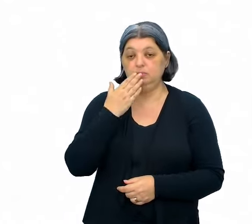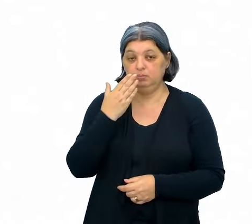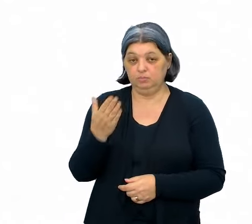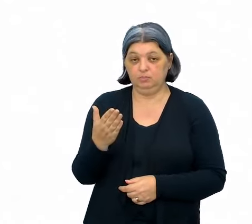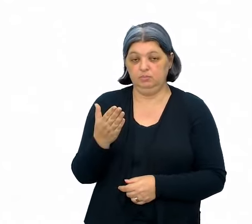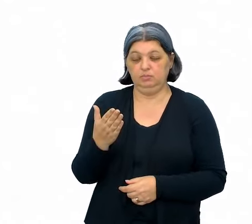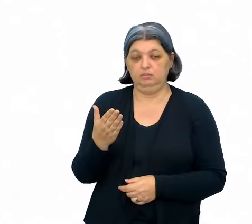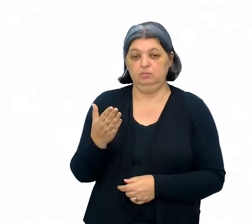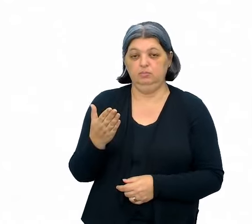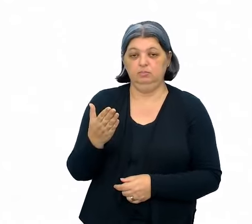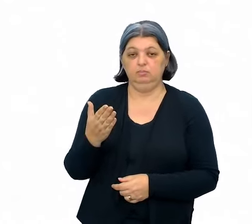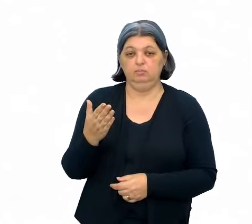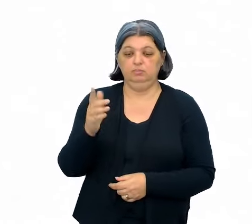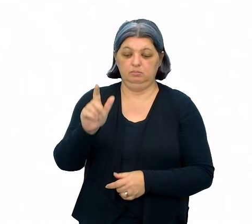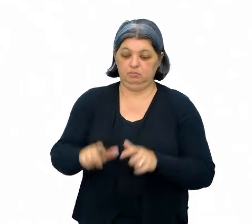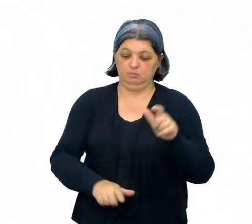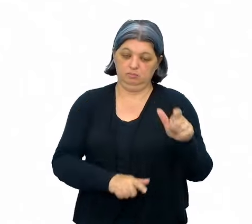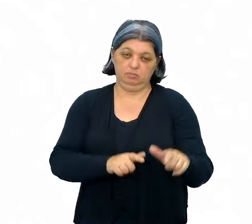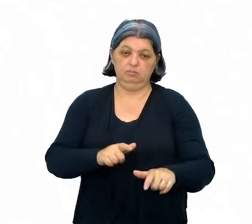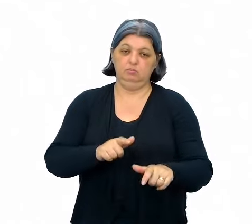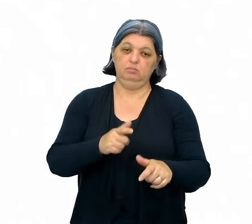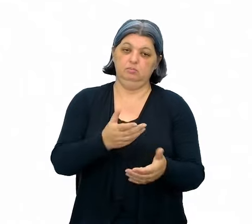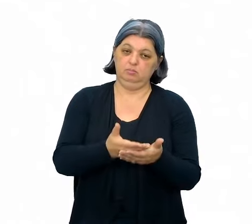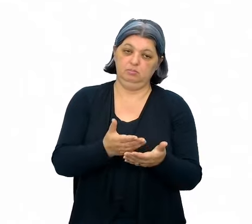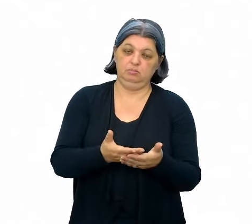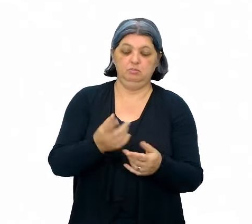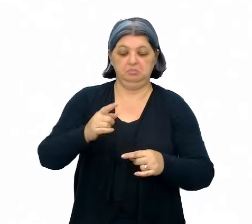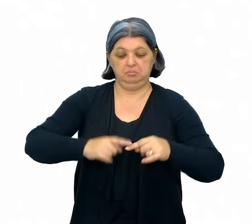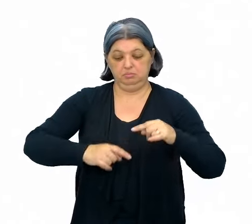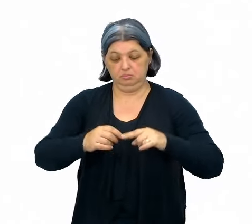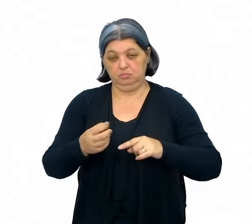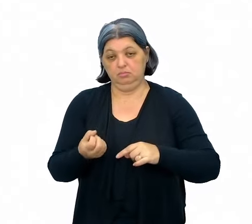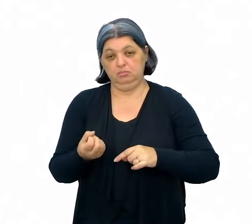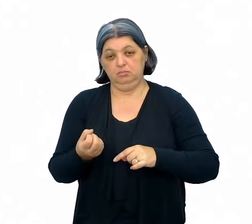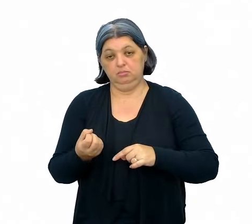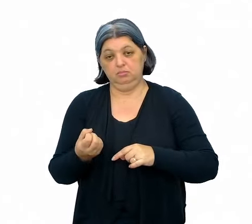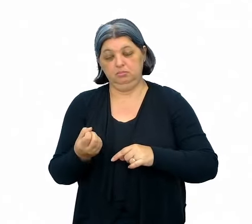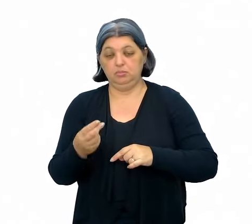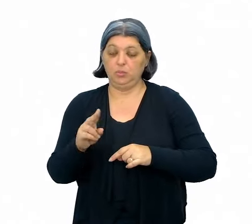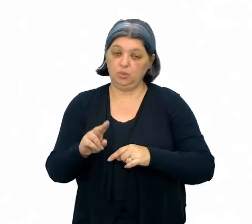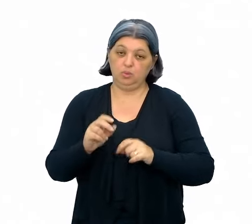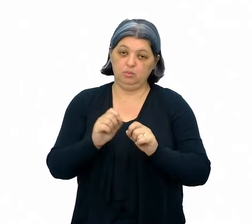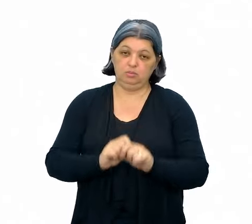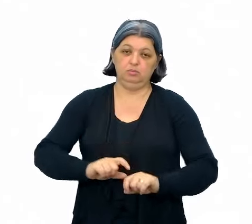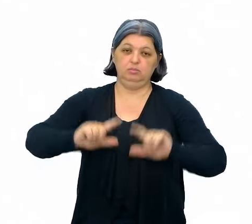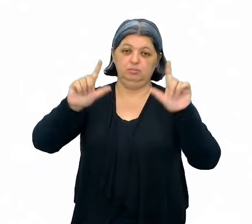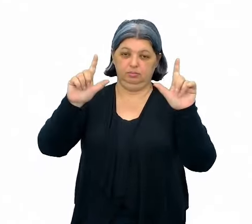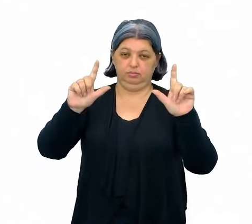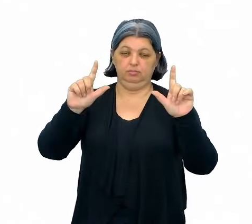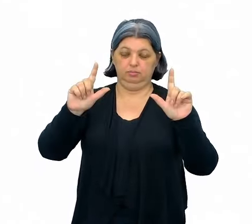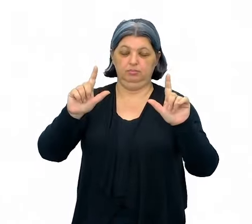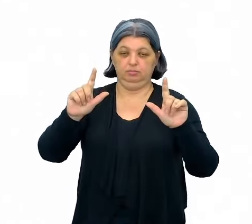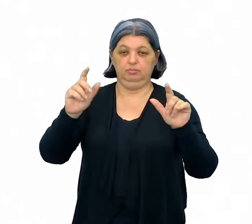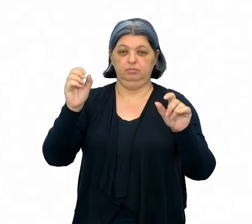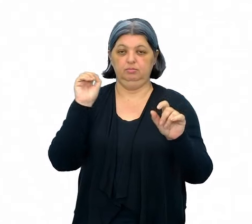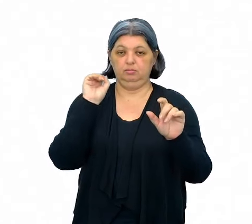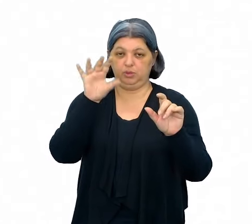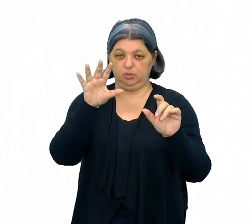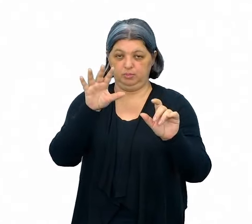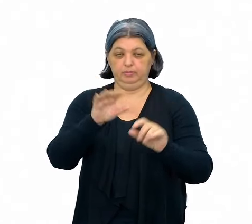estudantes acompanhem ou no seu material, ou vocês também poderão projetar o texto no